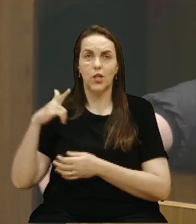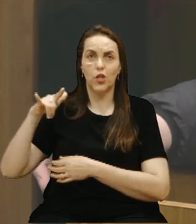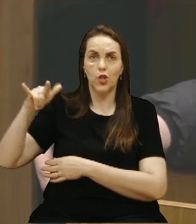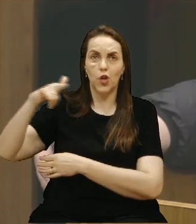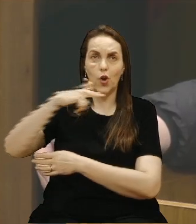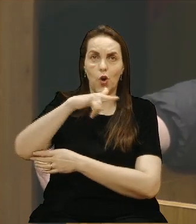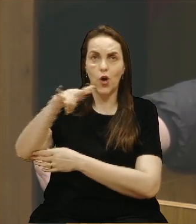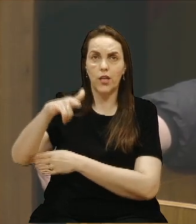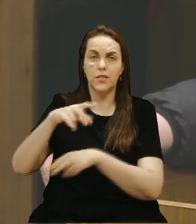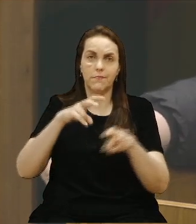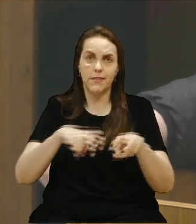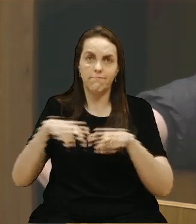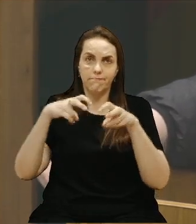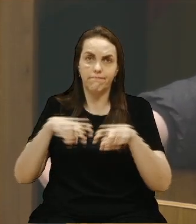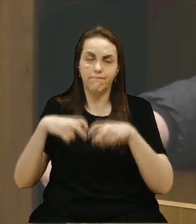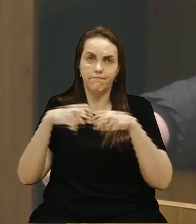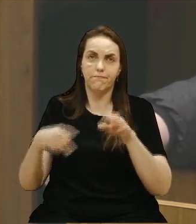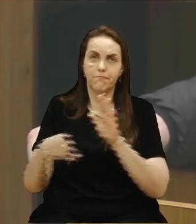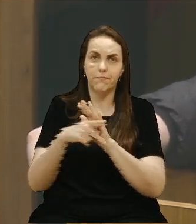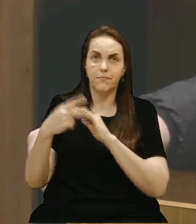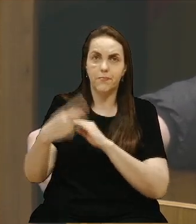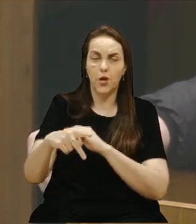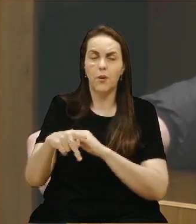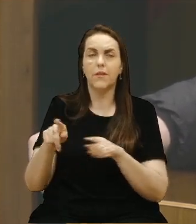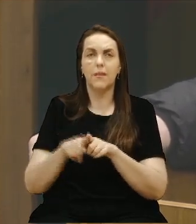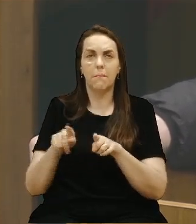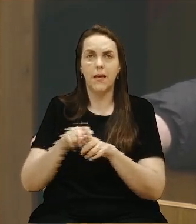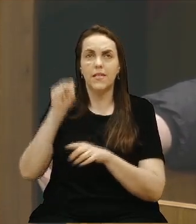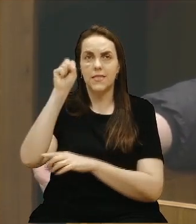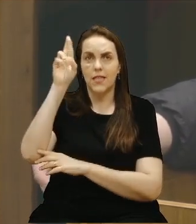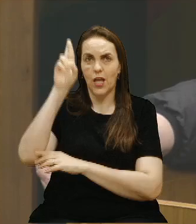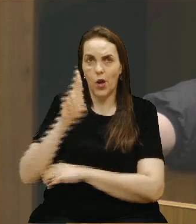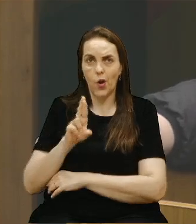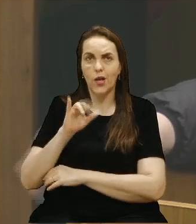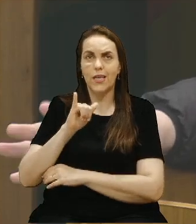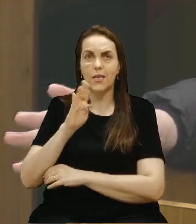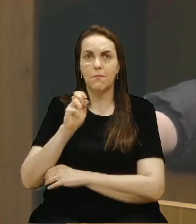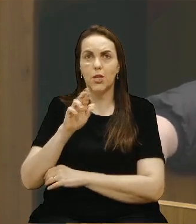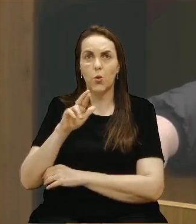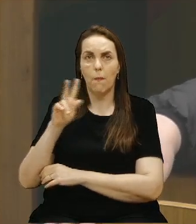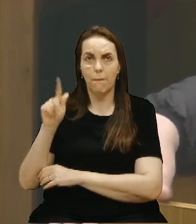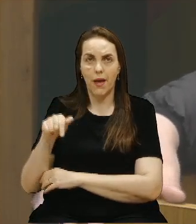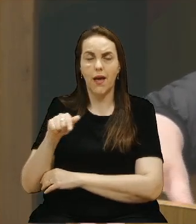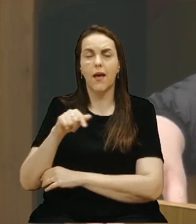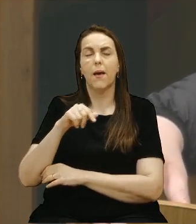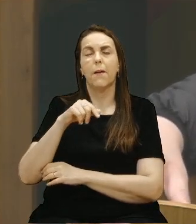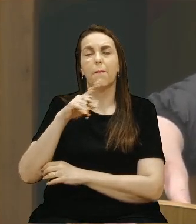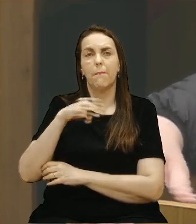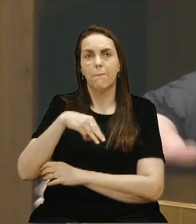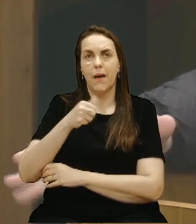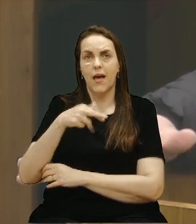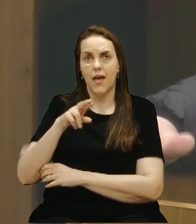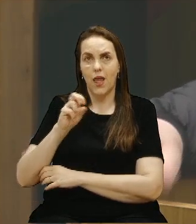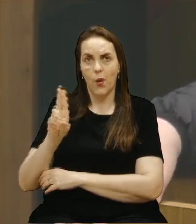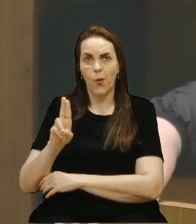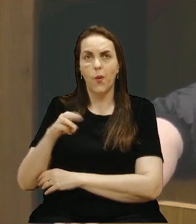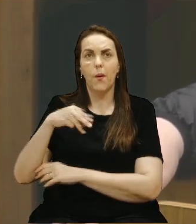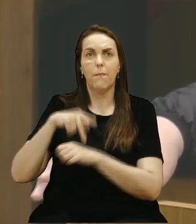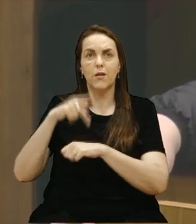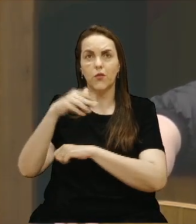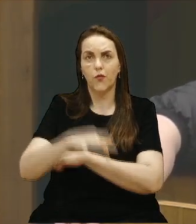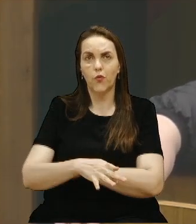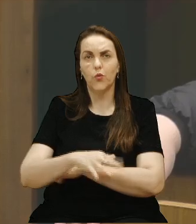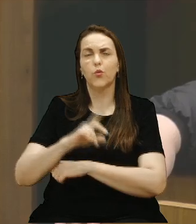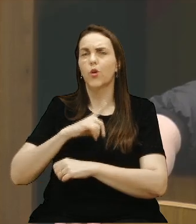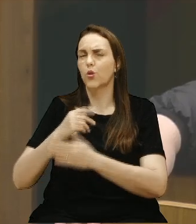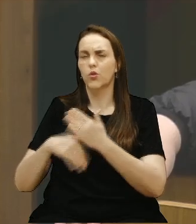comunidade agrícola. Então, isso também acontece em Santa Rosa, Ibirubá, Marau, Passo Fundo, enfim, são várias cidades e, com certeza, Caxias do